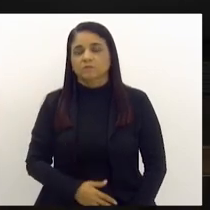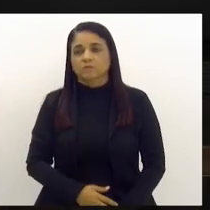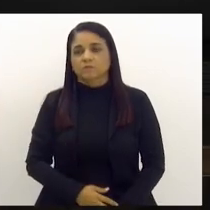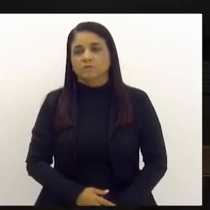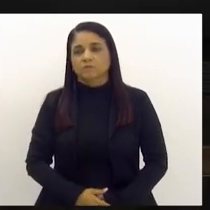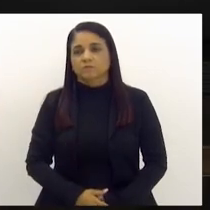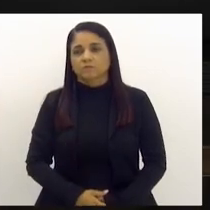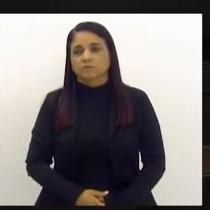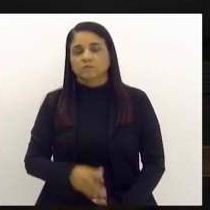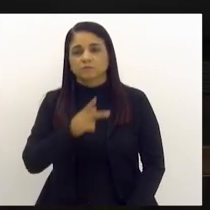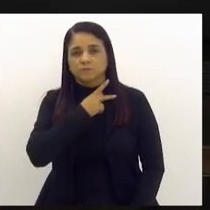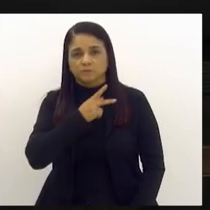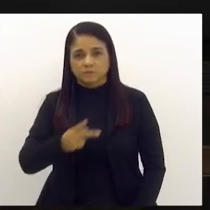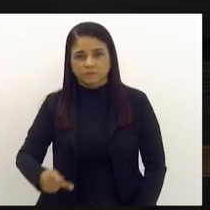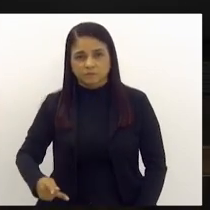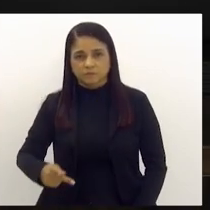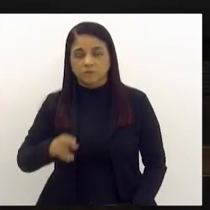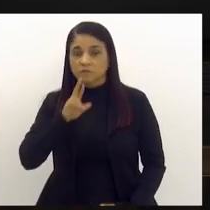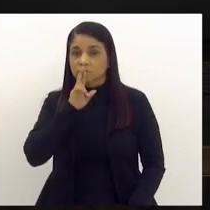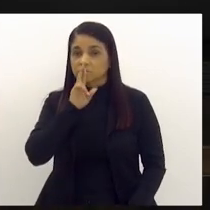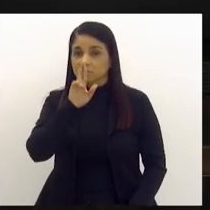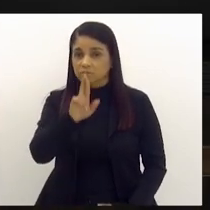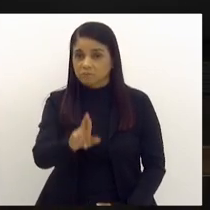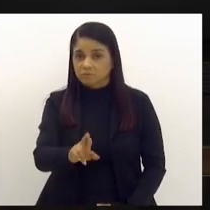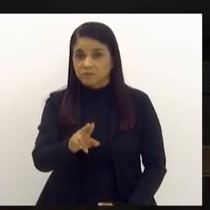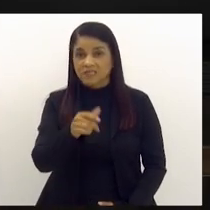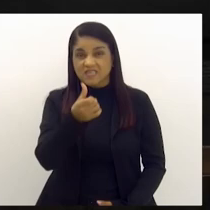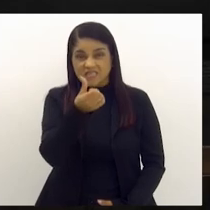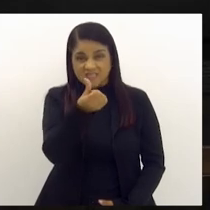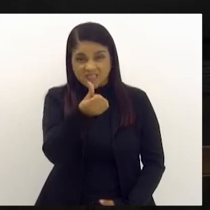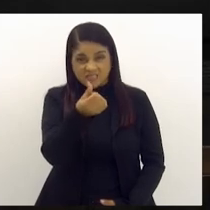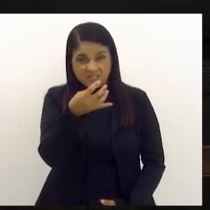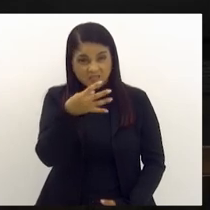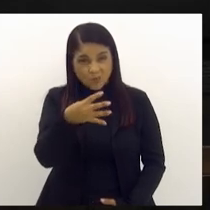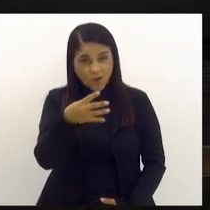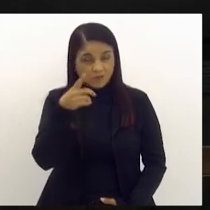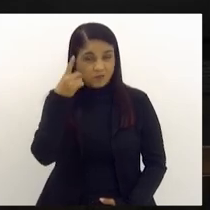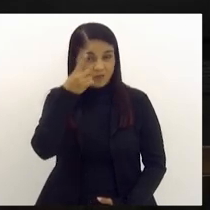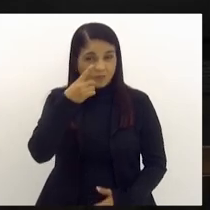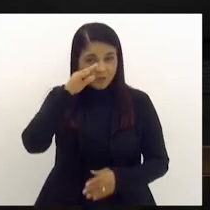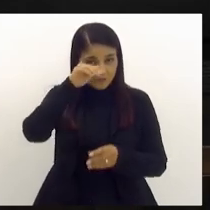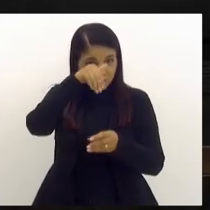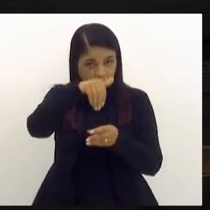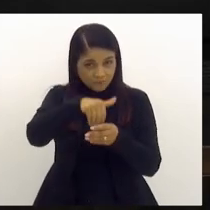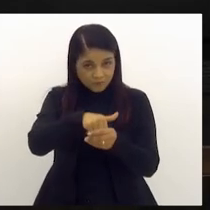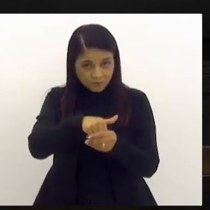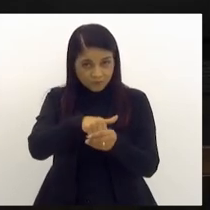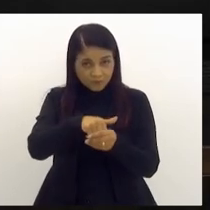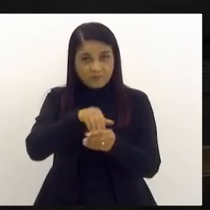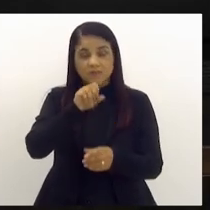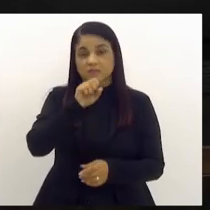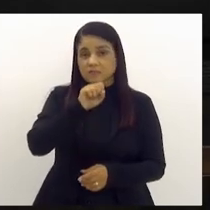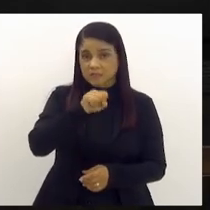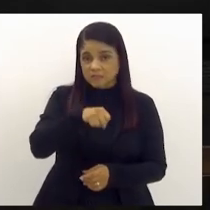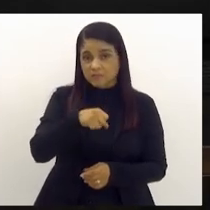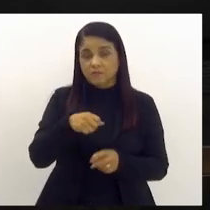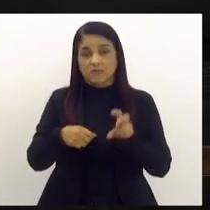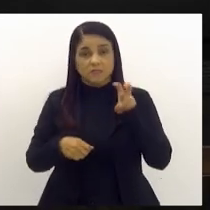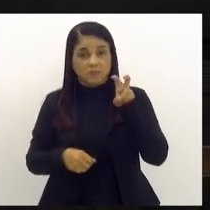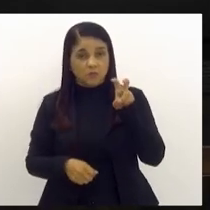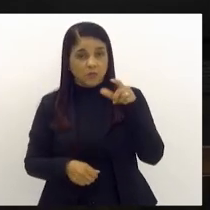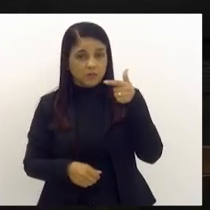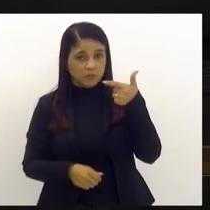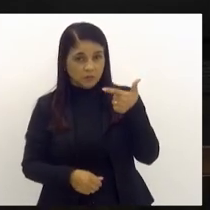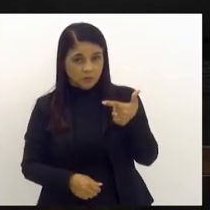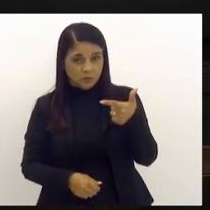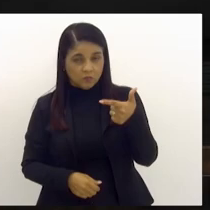A presidência proclama o resultado. Votaram 64 deputados. Votaram sim, 52